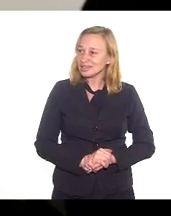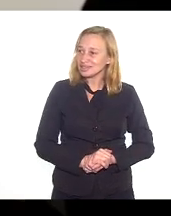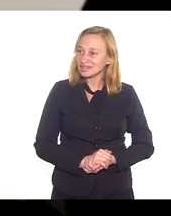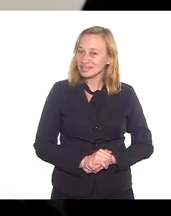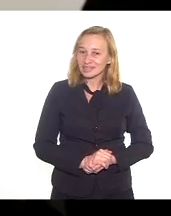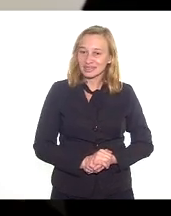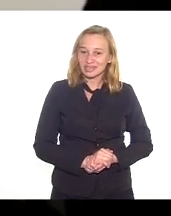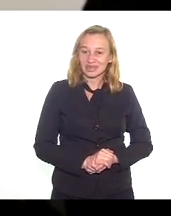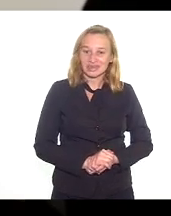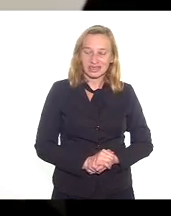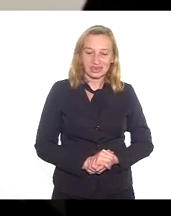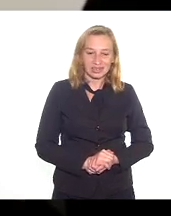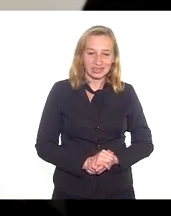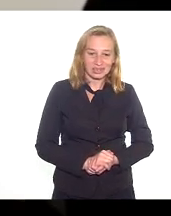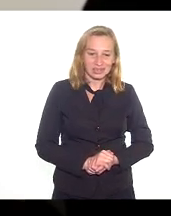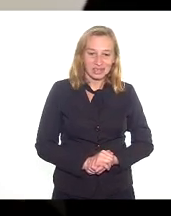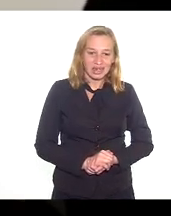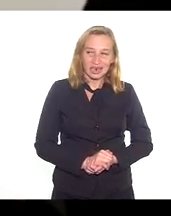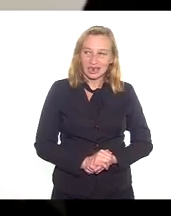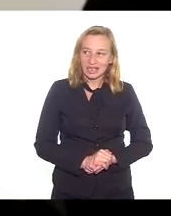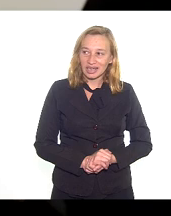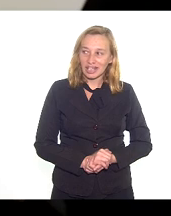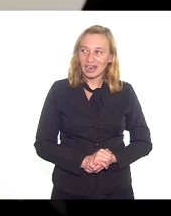Deputado Charles Batista.